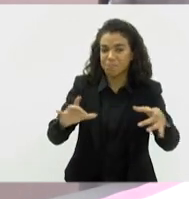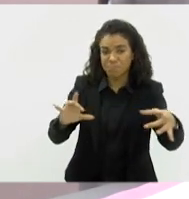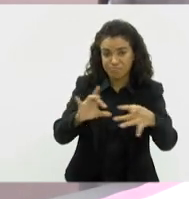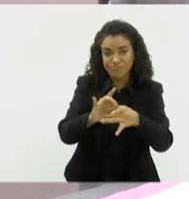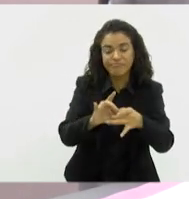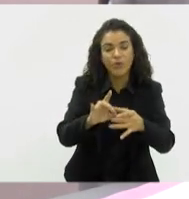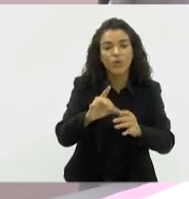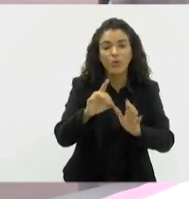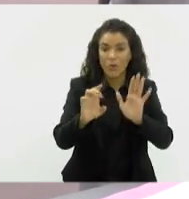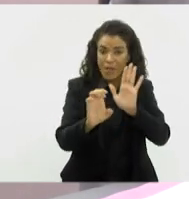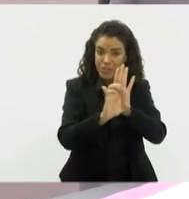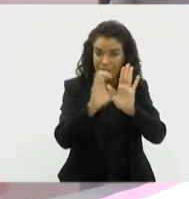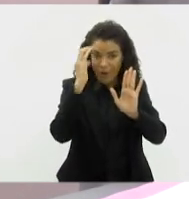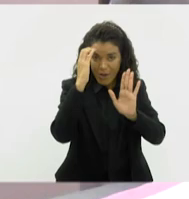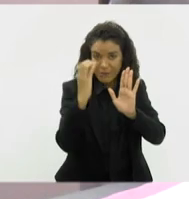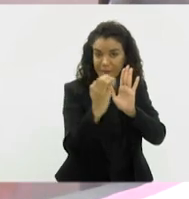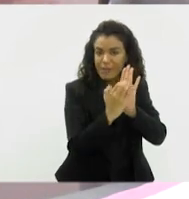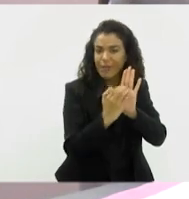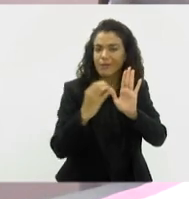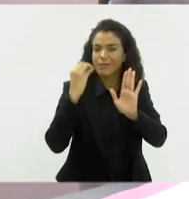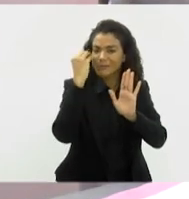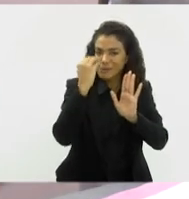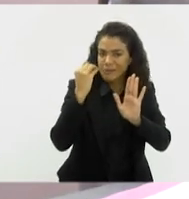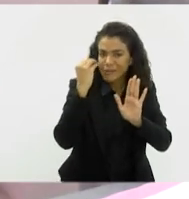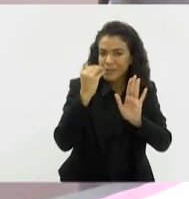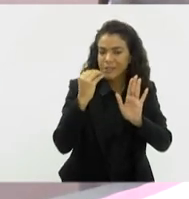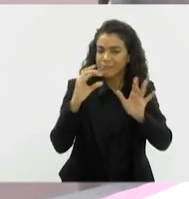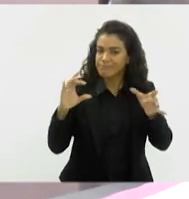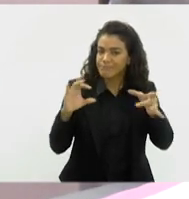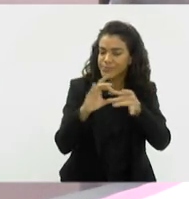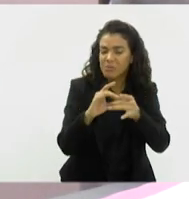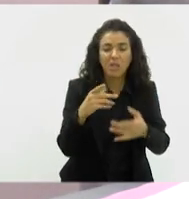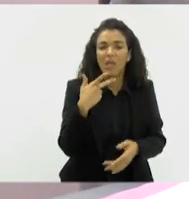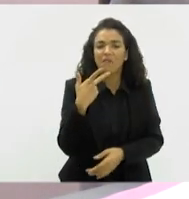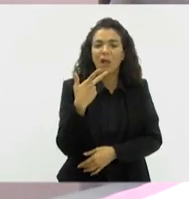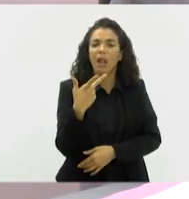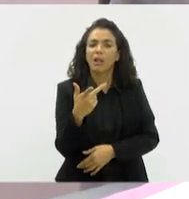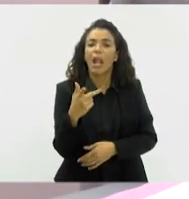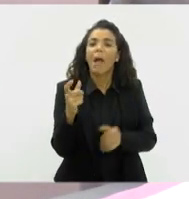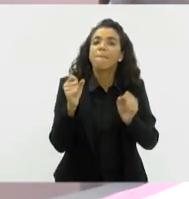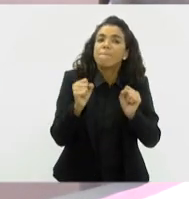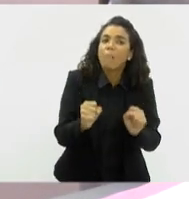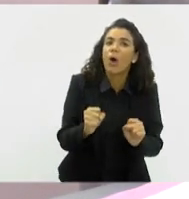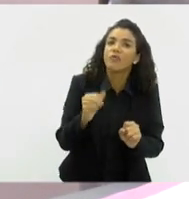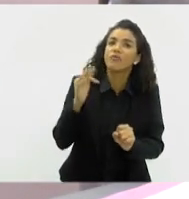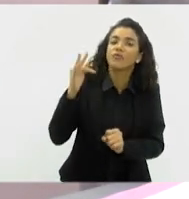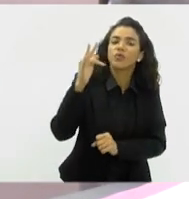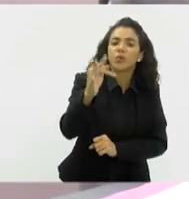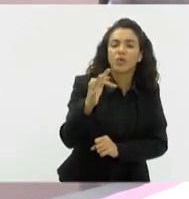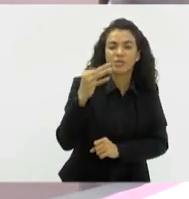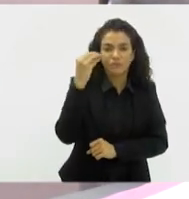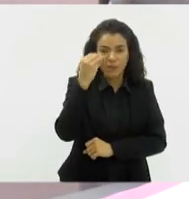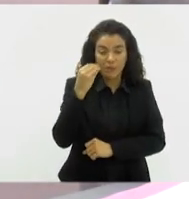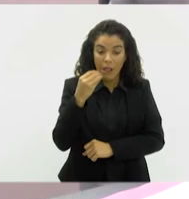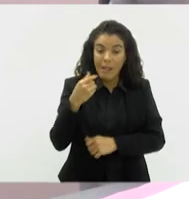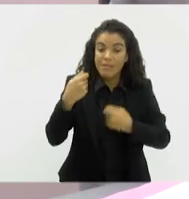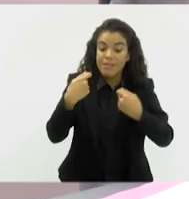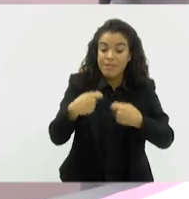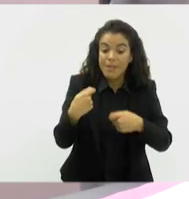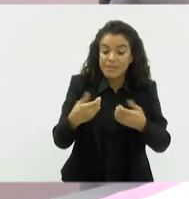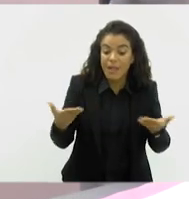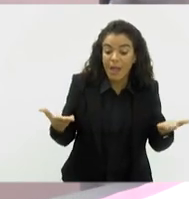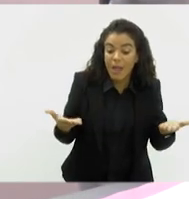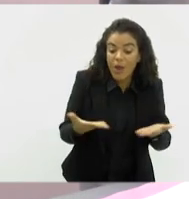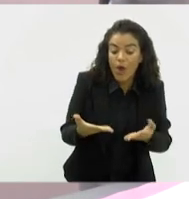exigido no edital e na lei com a experiência relativa a... Ninguém está dizendo aqui que ela possa ter experiência futura. É necessário que ela tenha